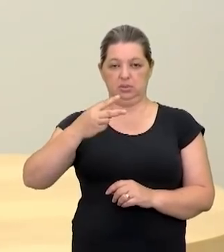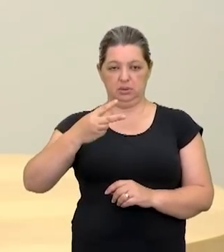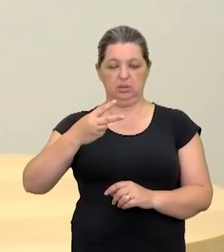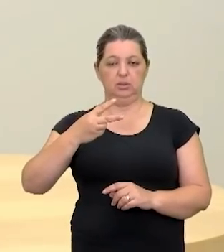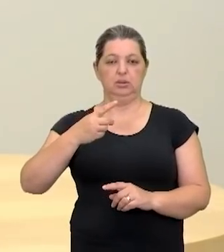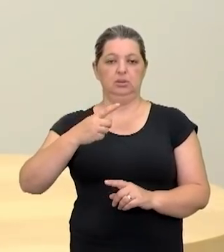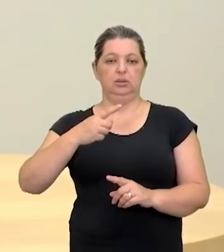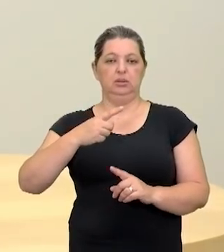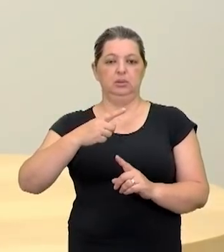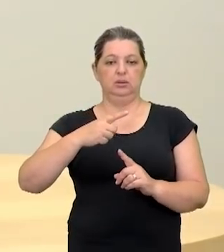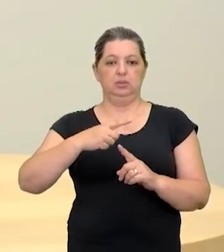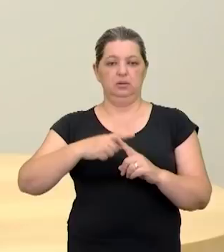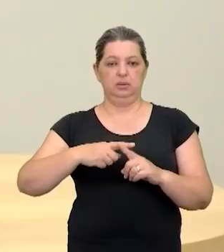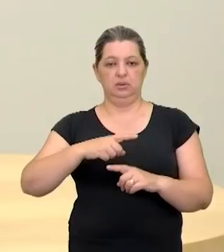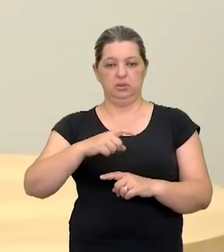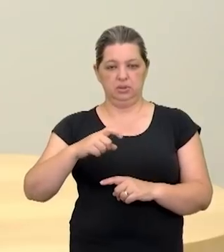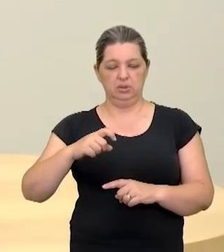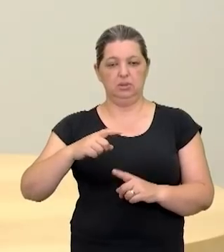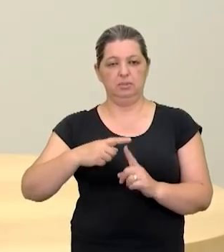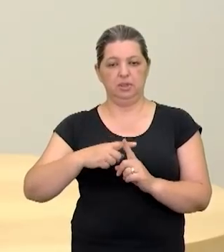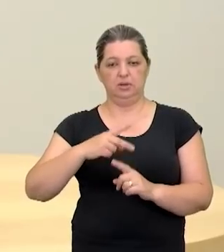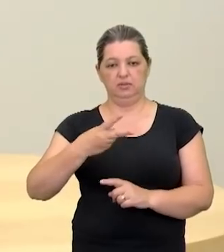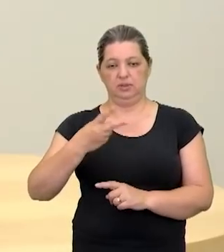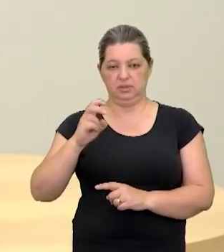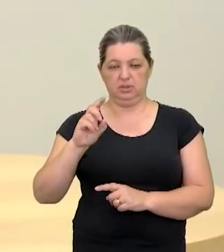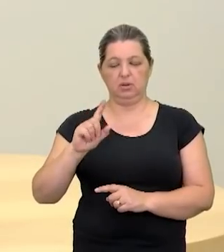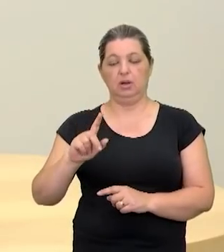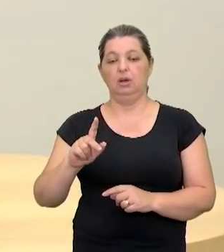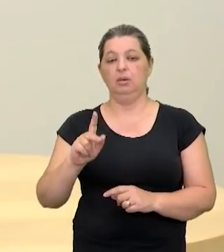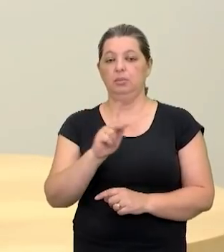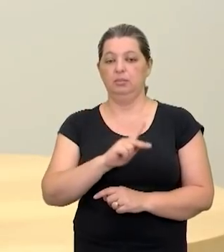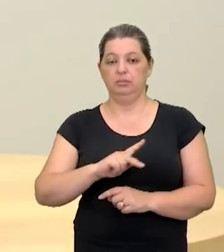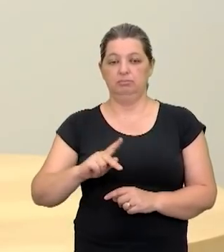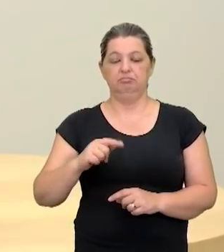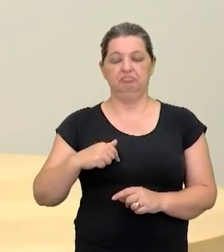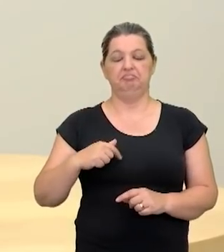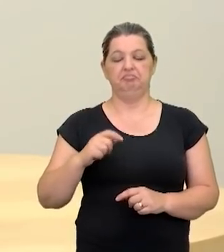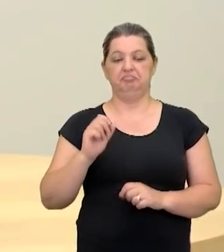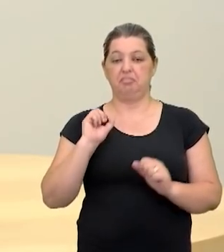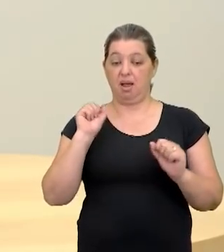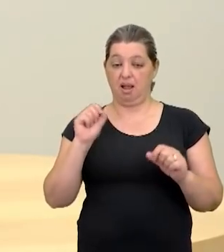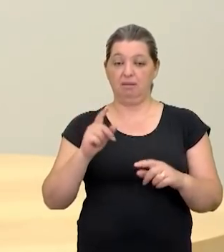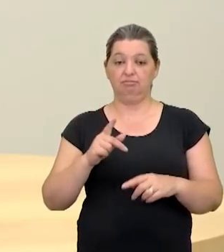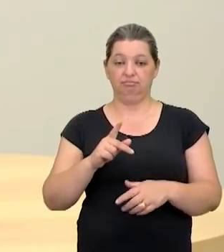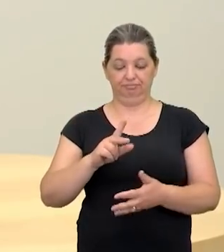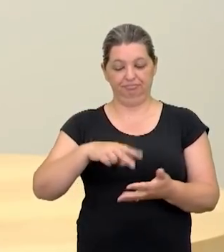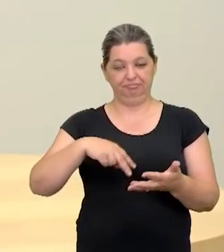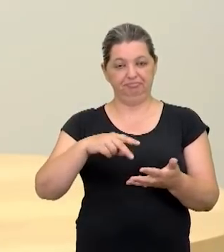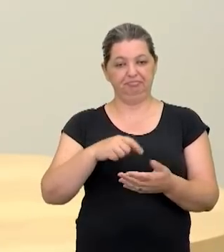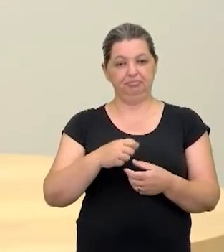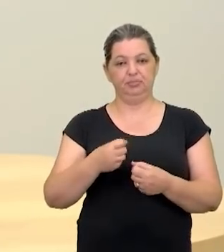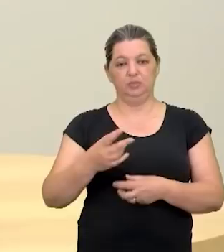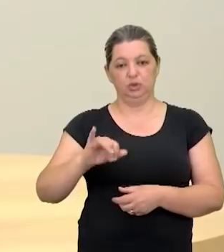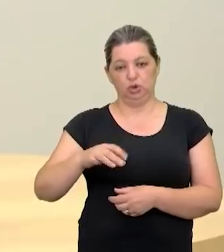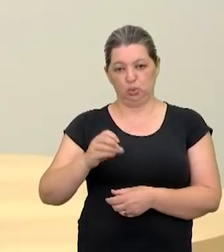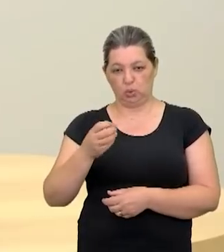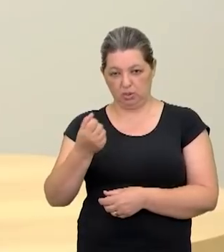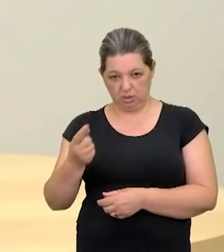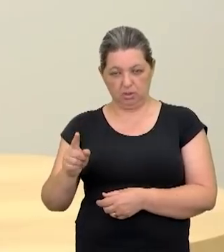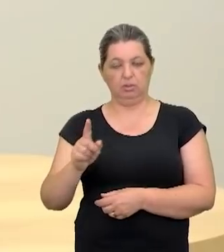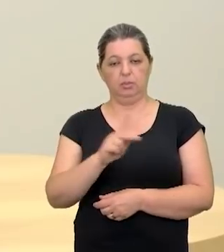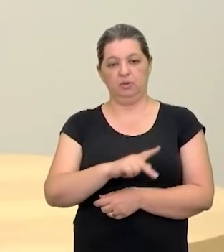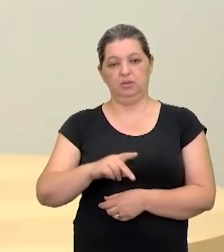Os alunos do professor Josimar, lá de Dracena, estão arrasando. Também o João Pedro, aluno da